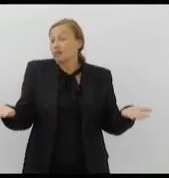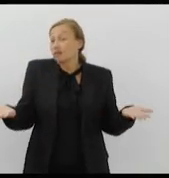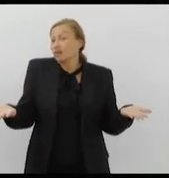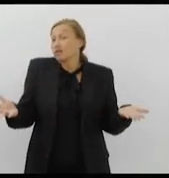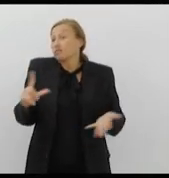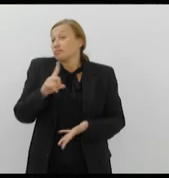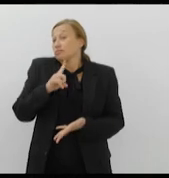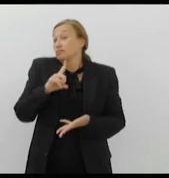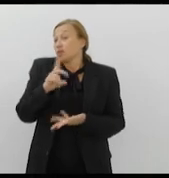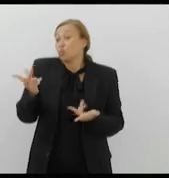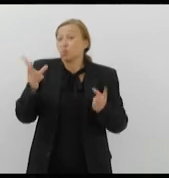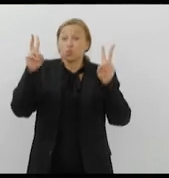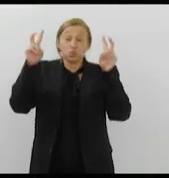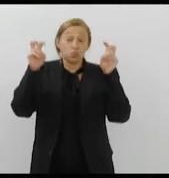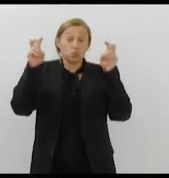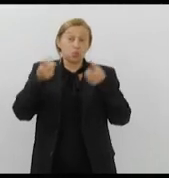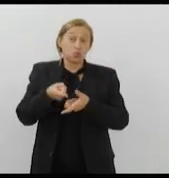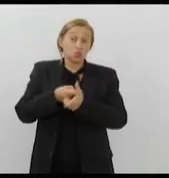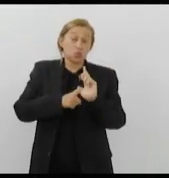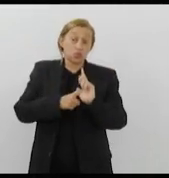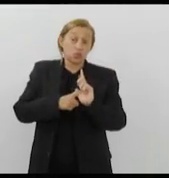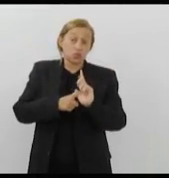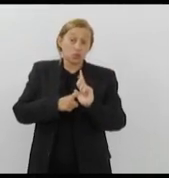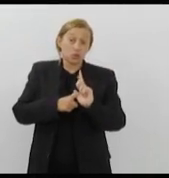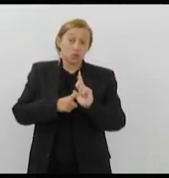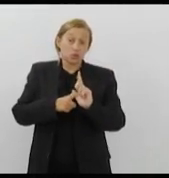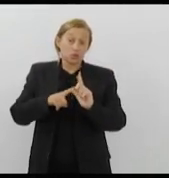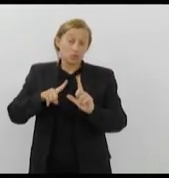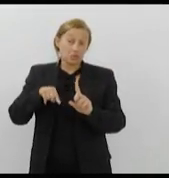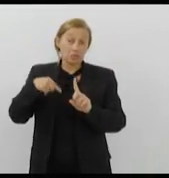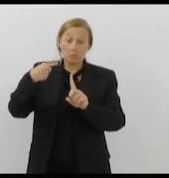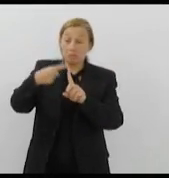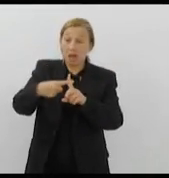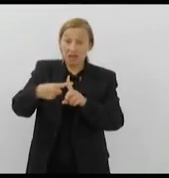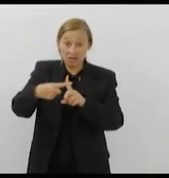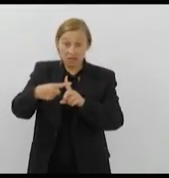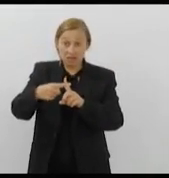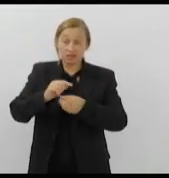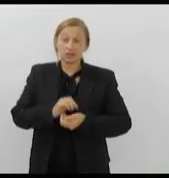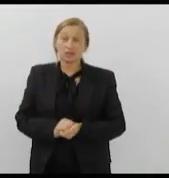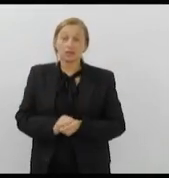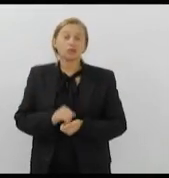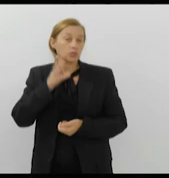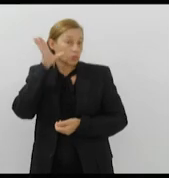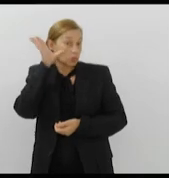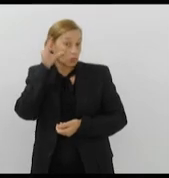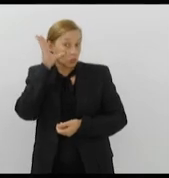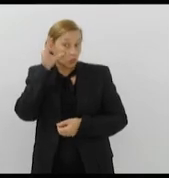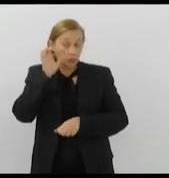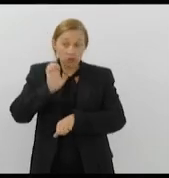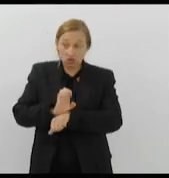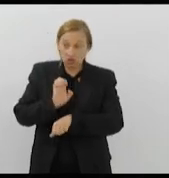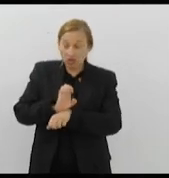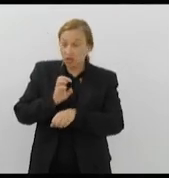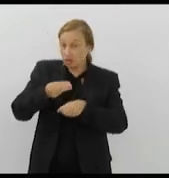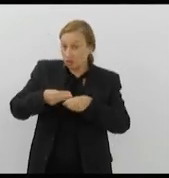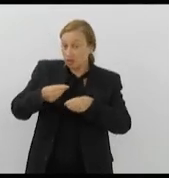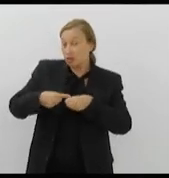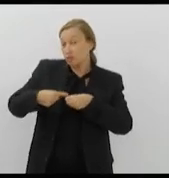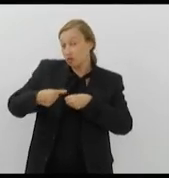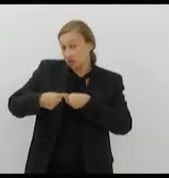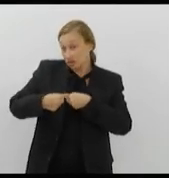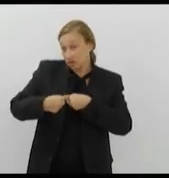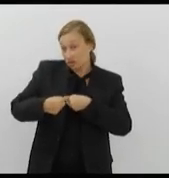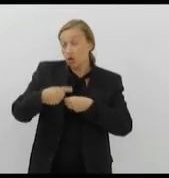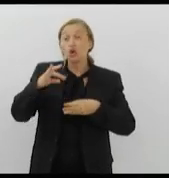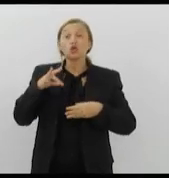temos a questão dos devedores contumazes, que seria interessantíssimo para os estados e municípios, que